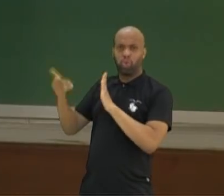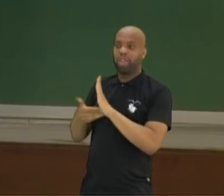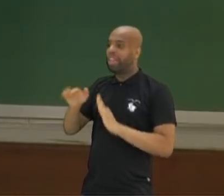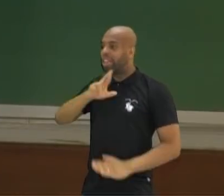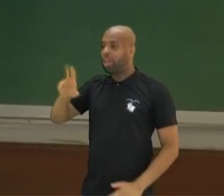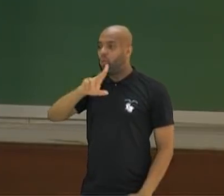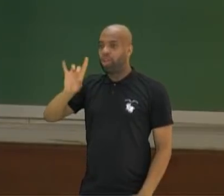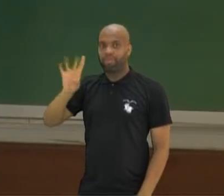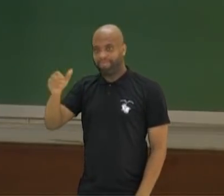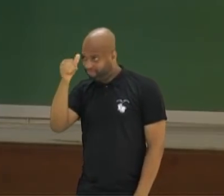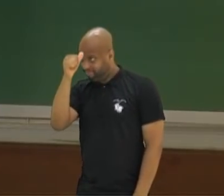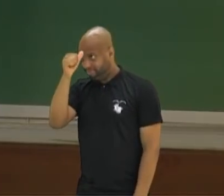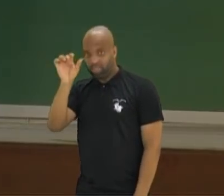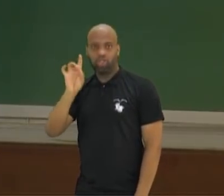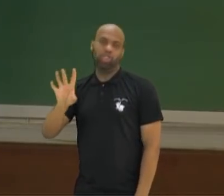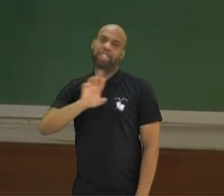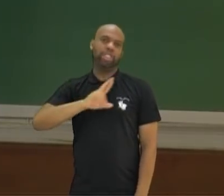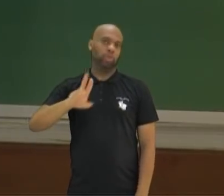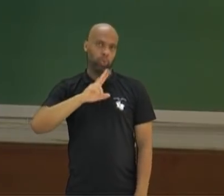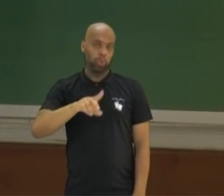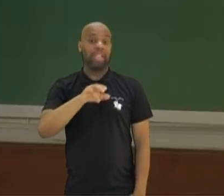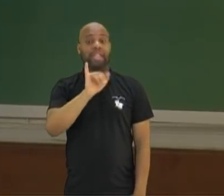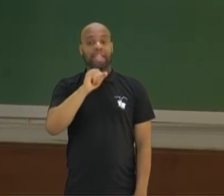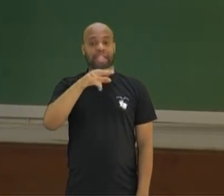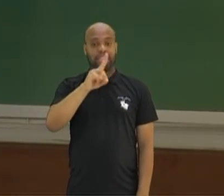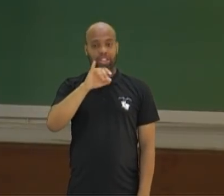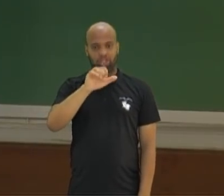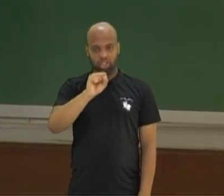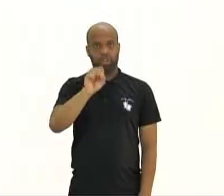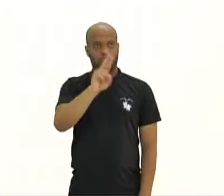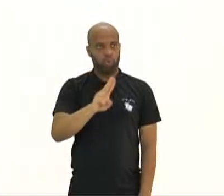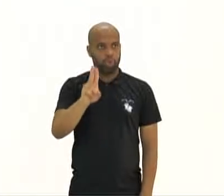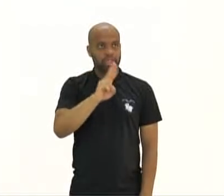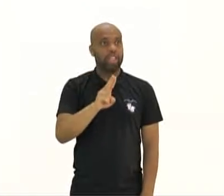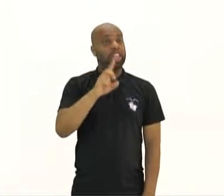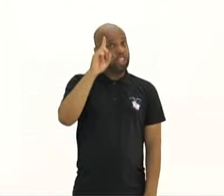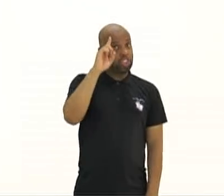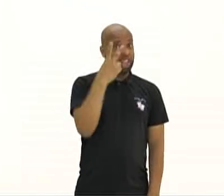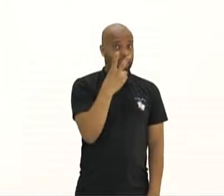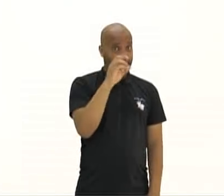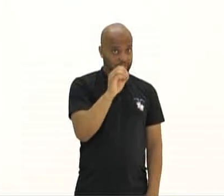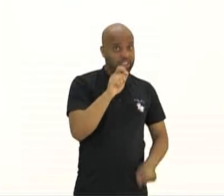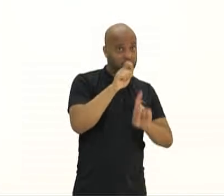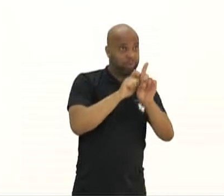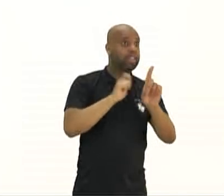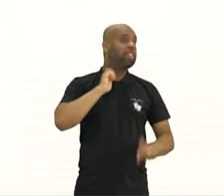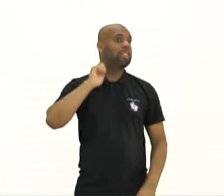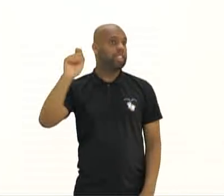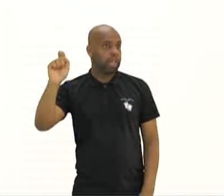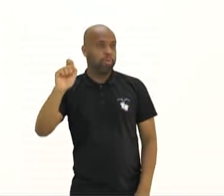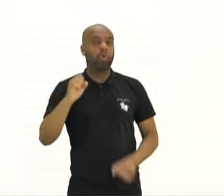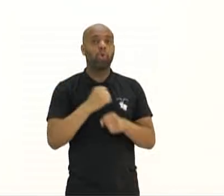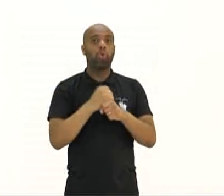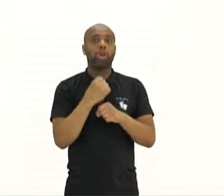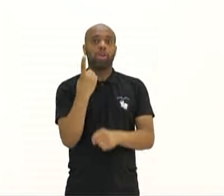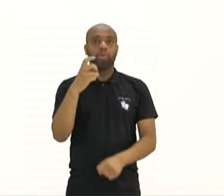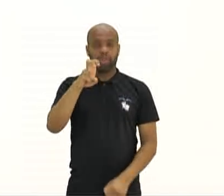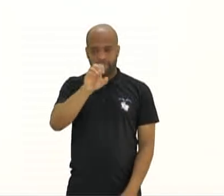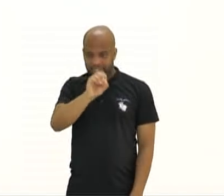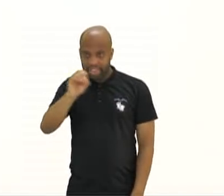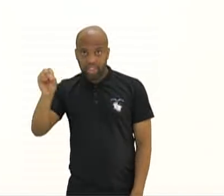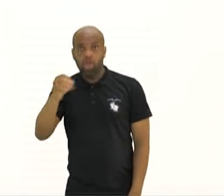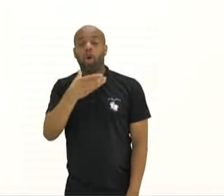aí era Índias Orientais para eles. E em 20 de abril de 1500, Pedro Álvares Cabral chegou no Brasil.